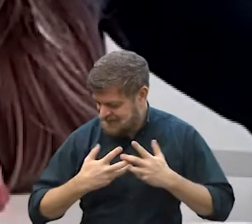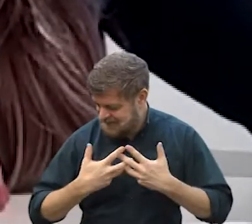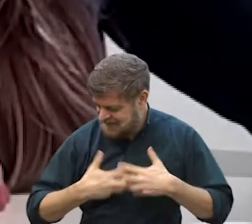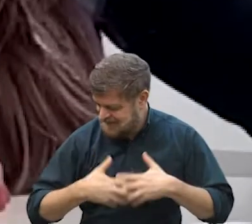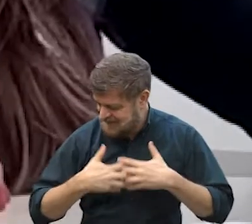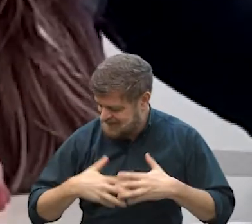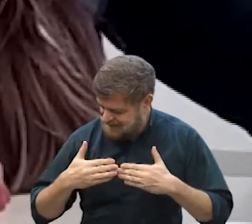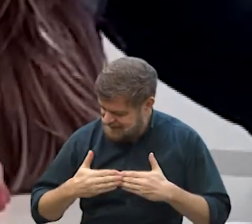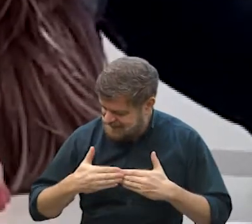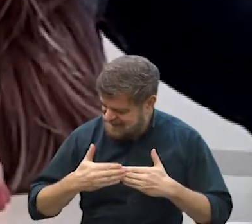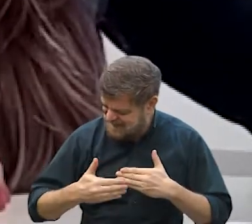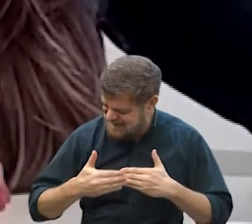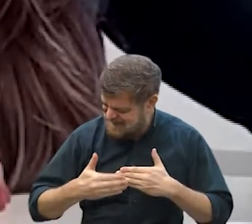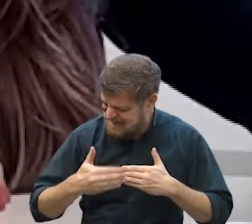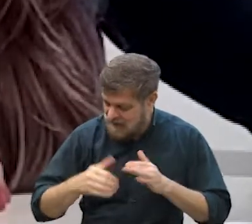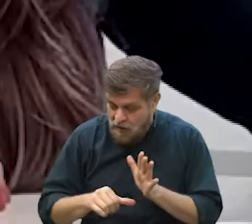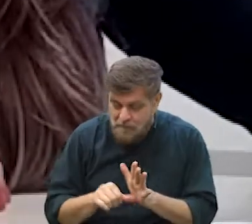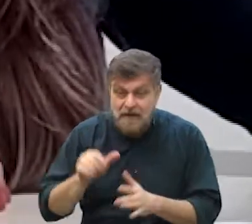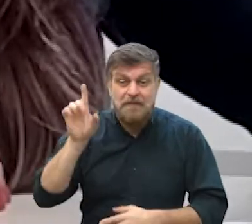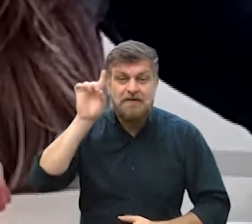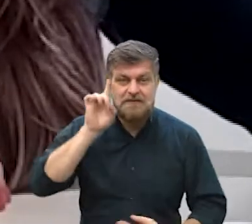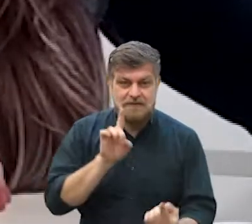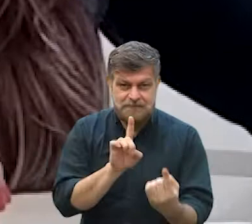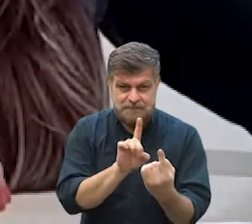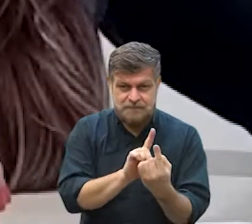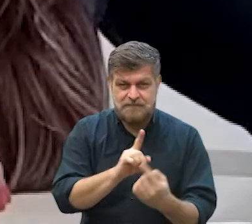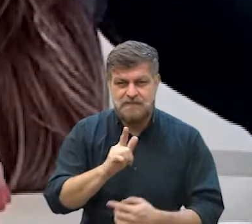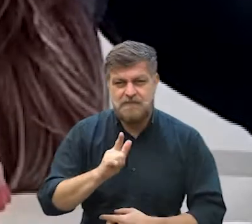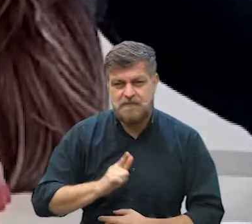estamos caminhando. No primeiro dia de atendimento, nós